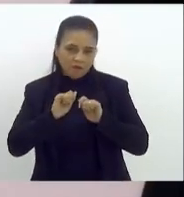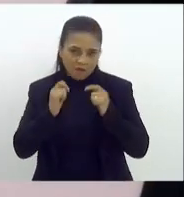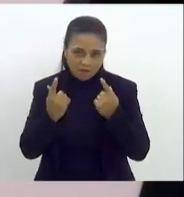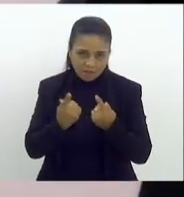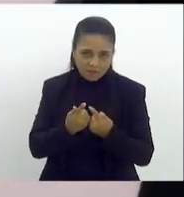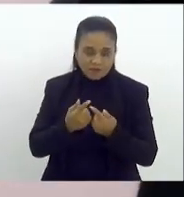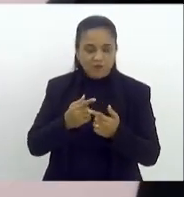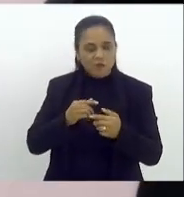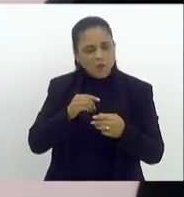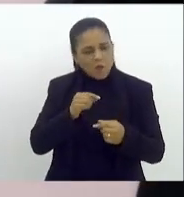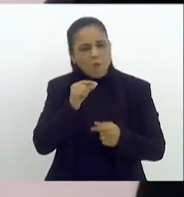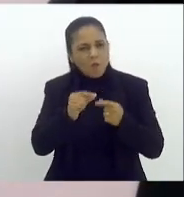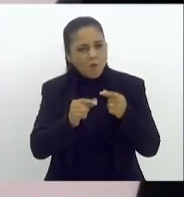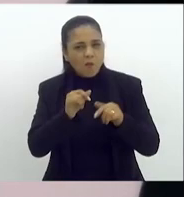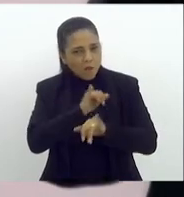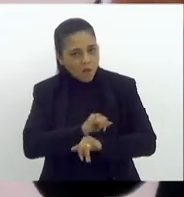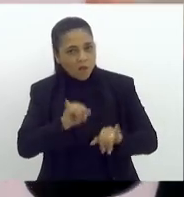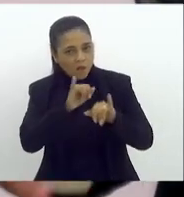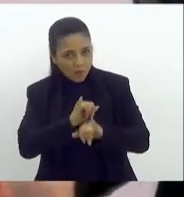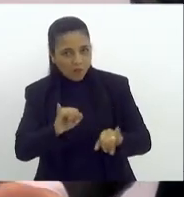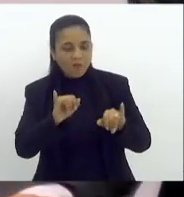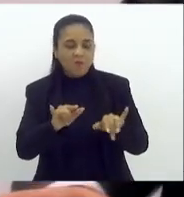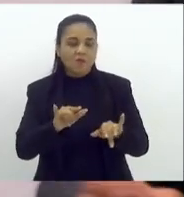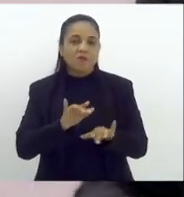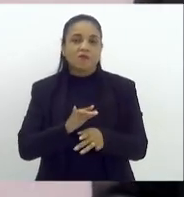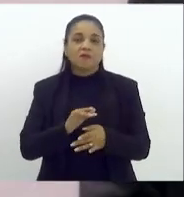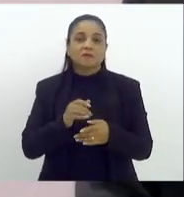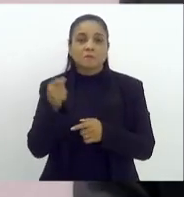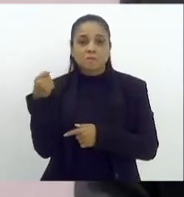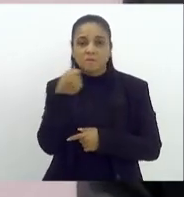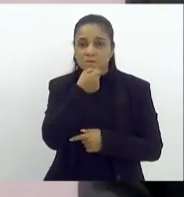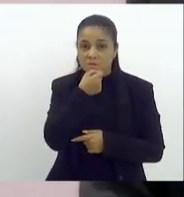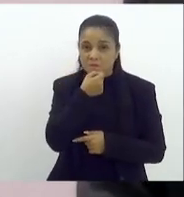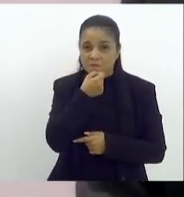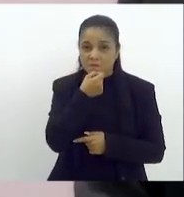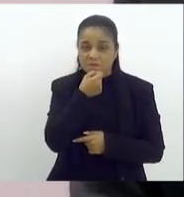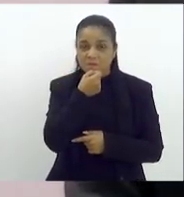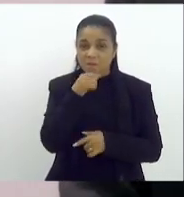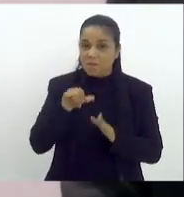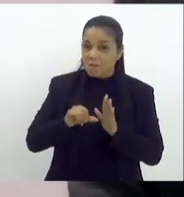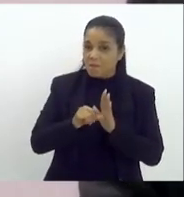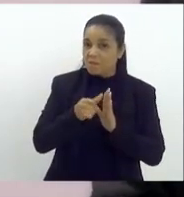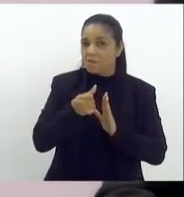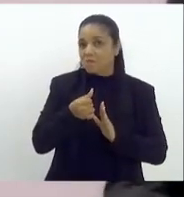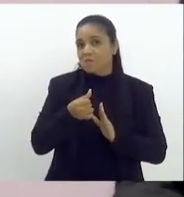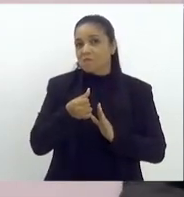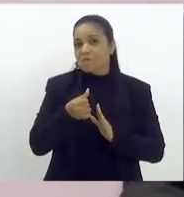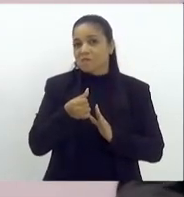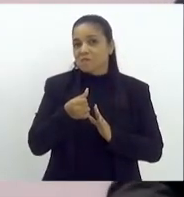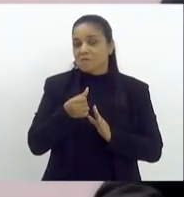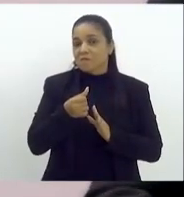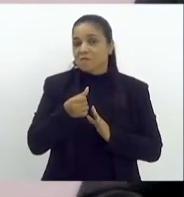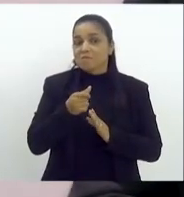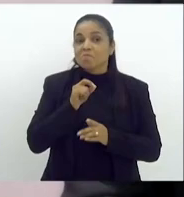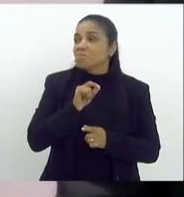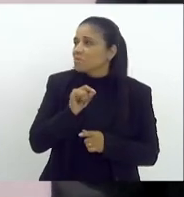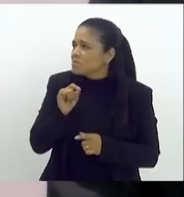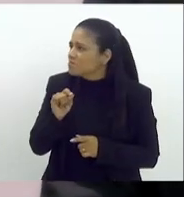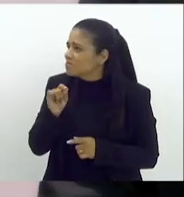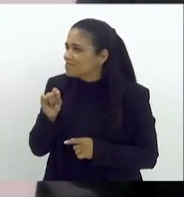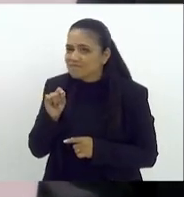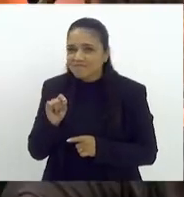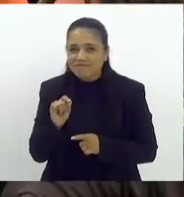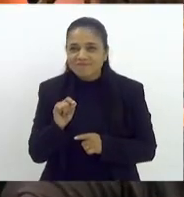fazendo aos poucos vou passar aqui então a palavra primeiro Cadê ele cadê ele tá aqui ó